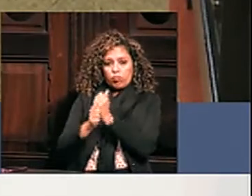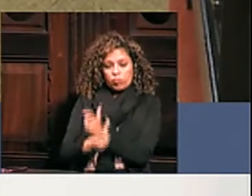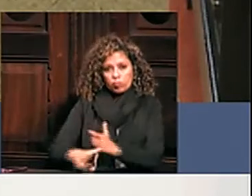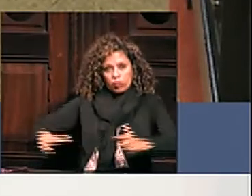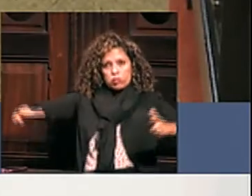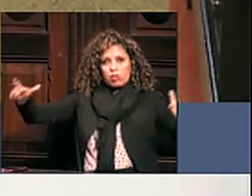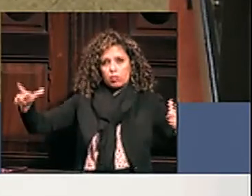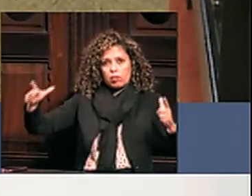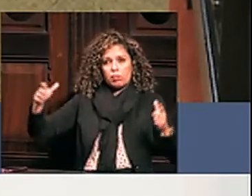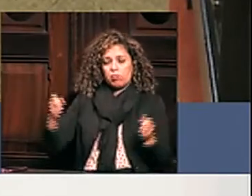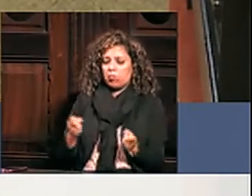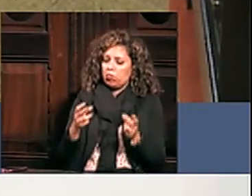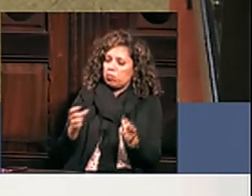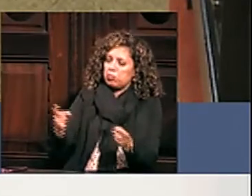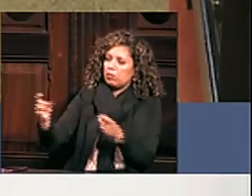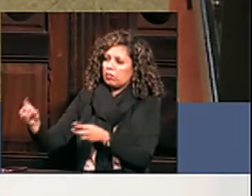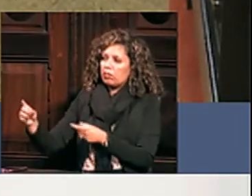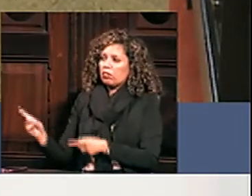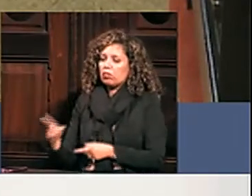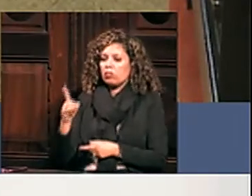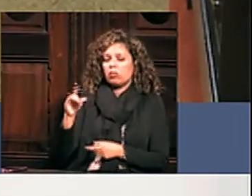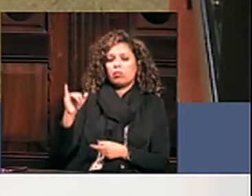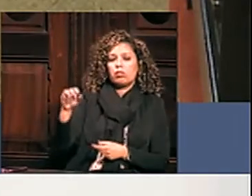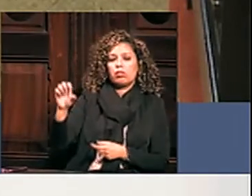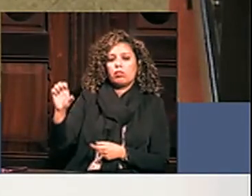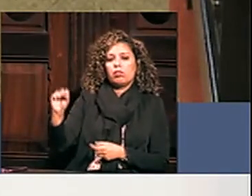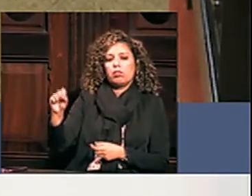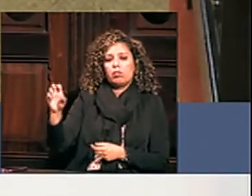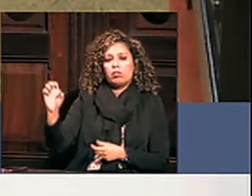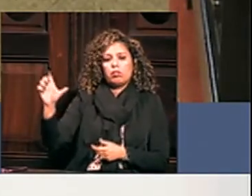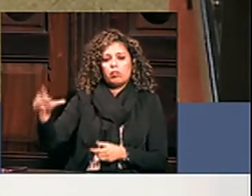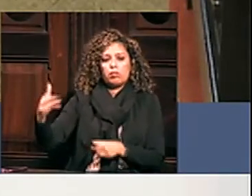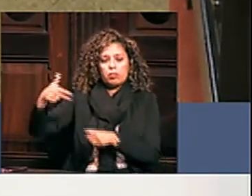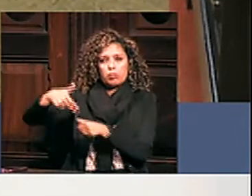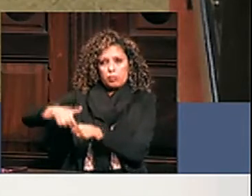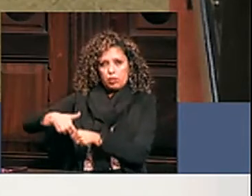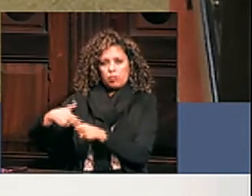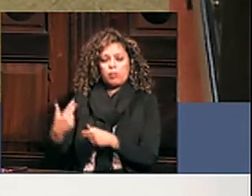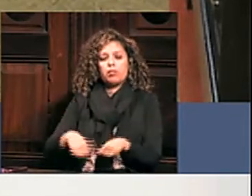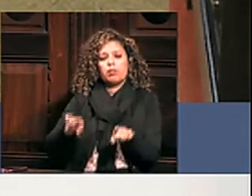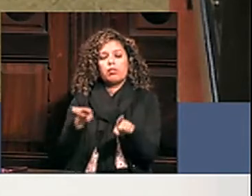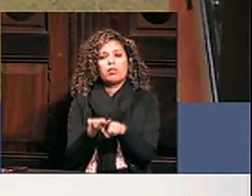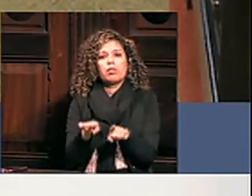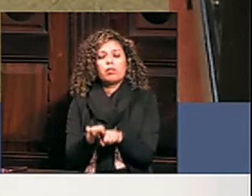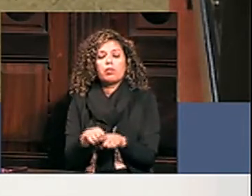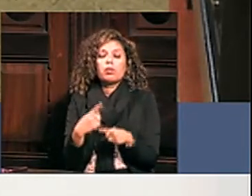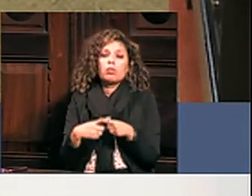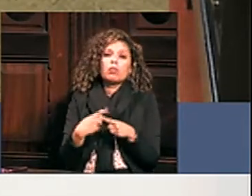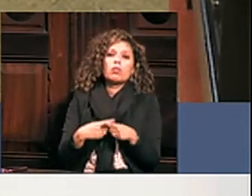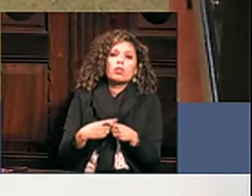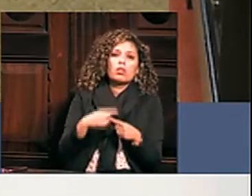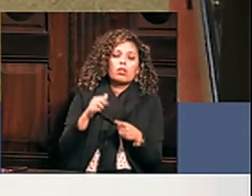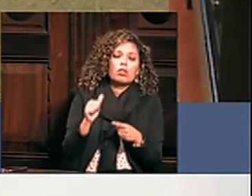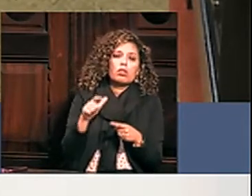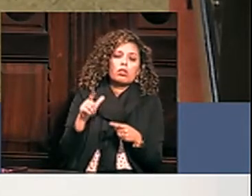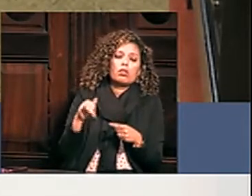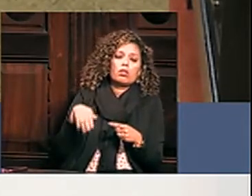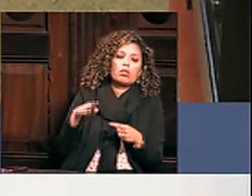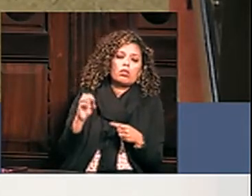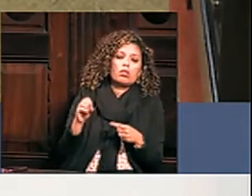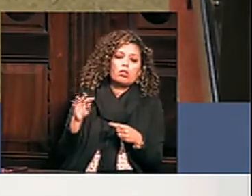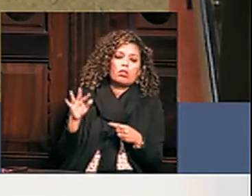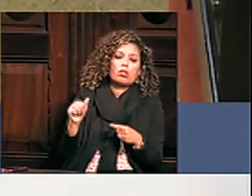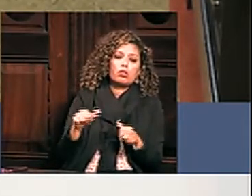diesel aqui, gerando mais renda. E também, porque como a alíquota cai de 16 para